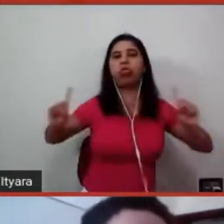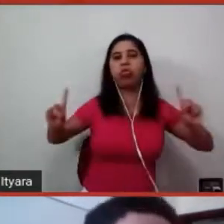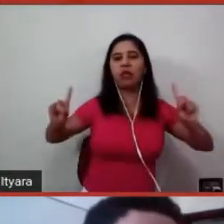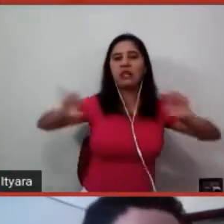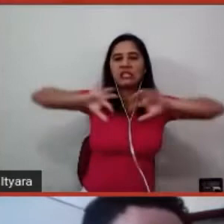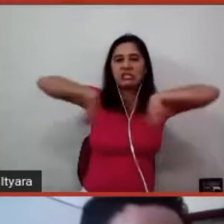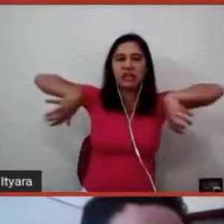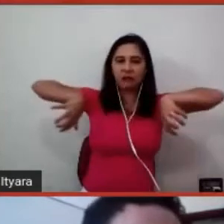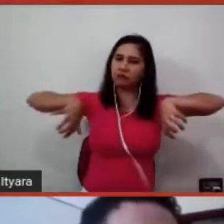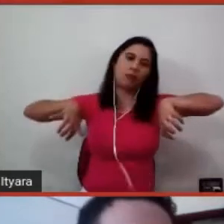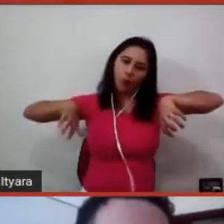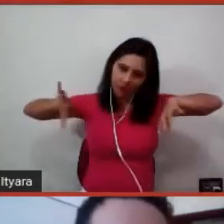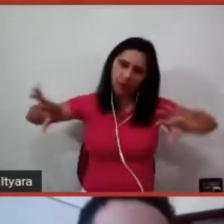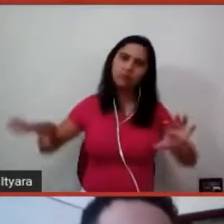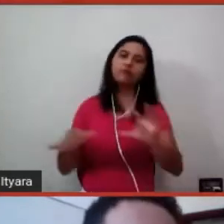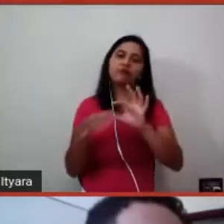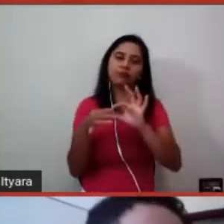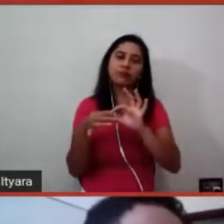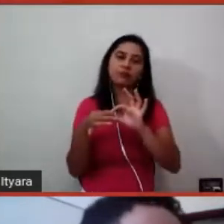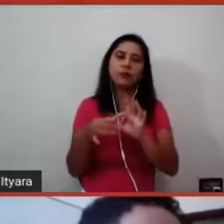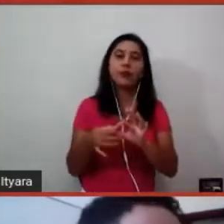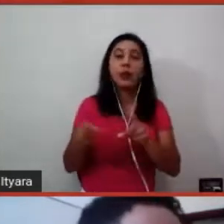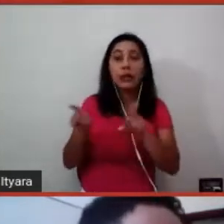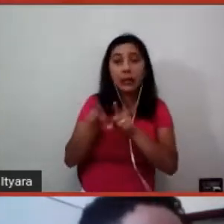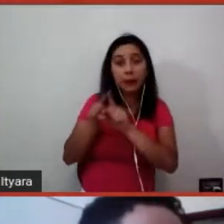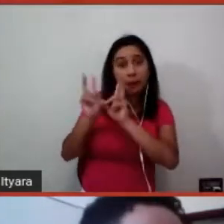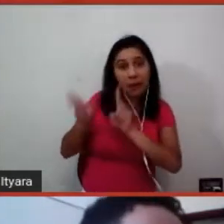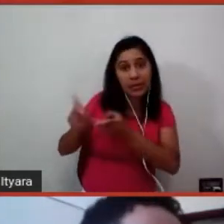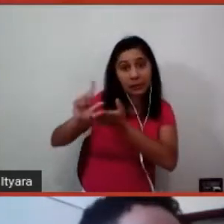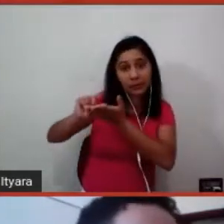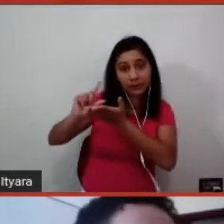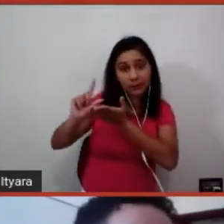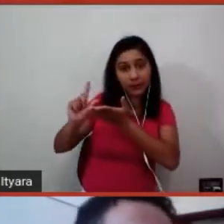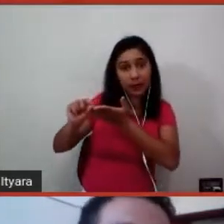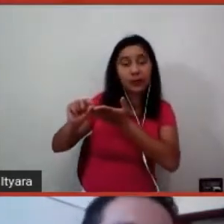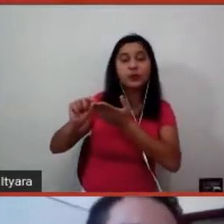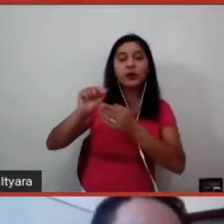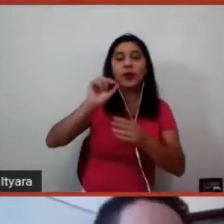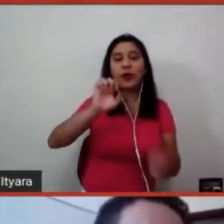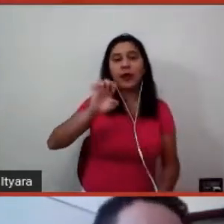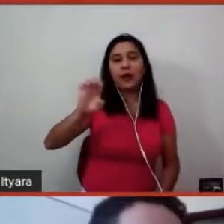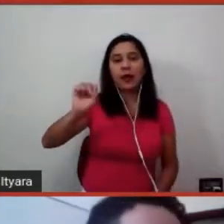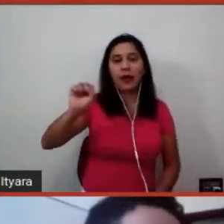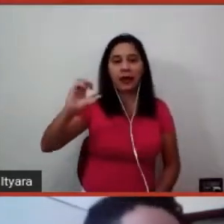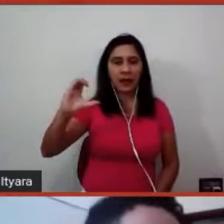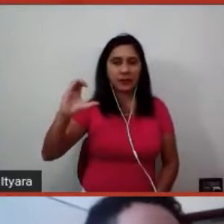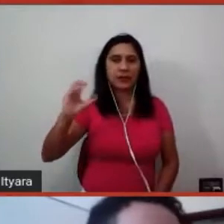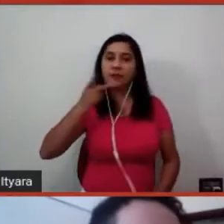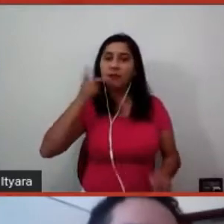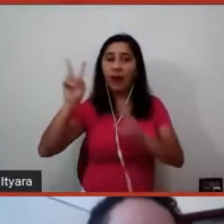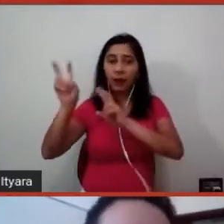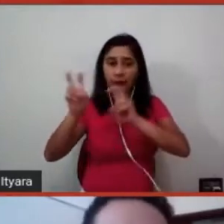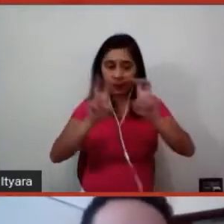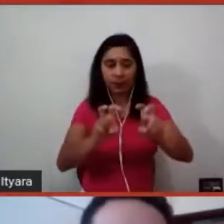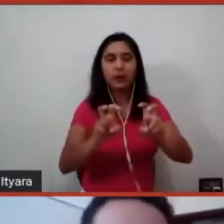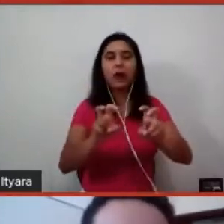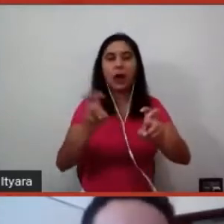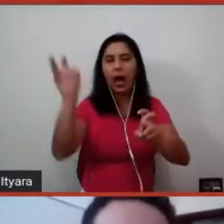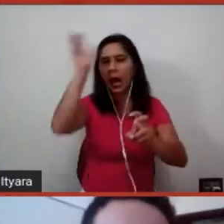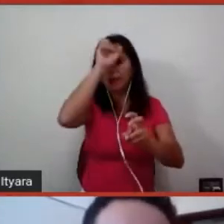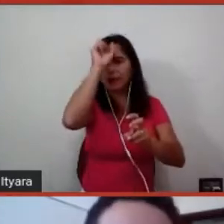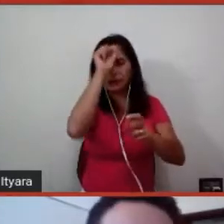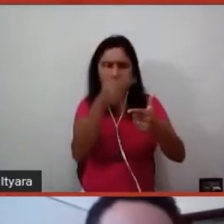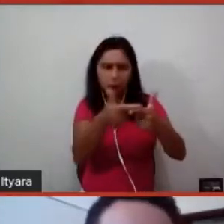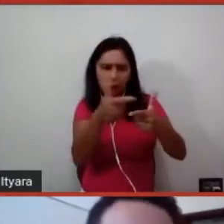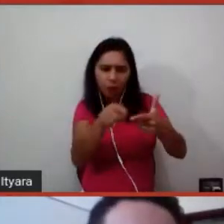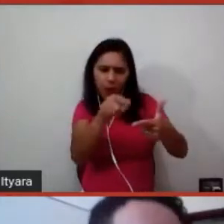E aí, citando esse outro trabalho dos colegas aqui da IESC, né, a aprendizagem baseada em problemas, que é essa estratégia